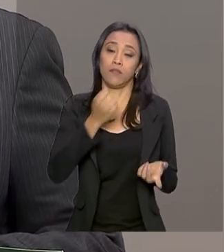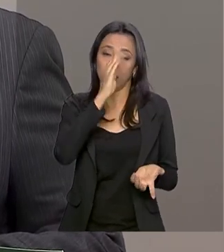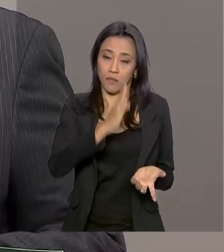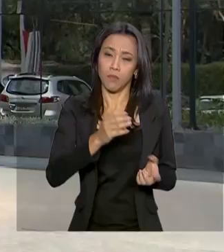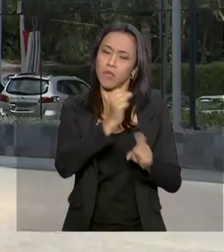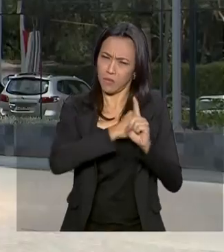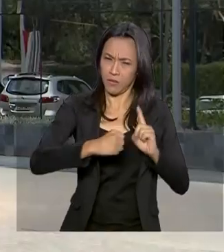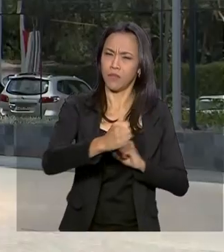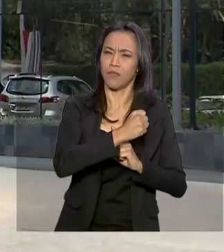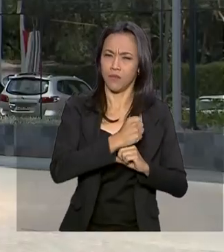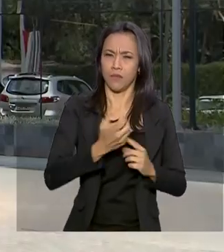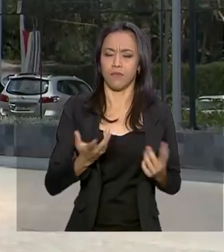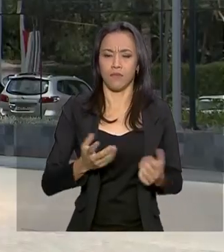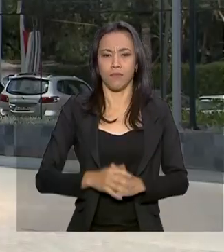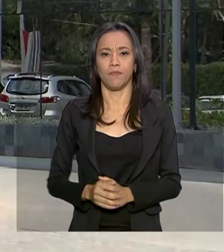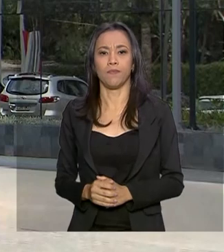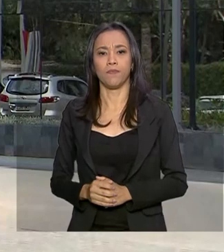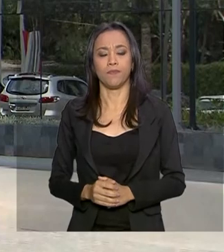sociedade